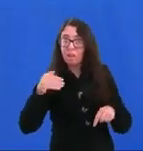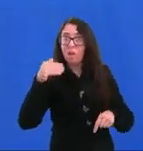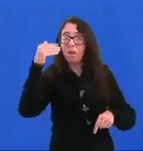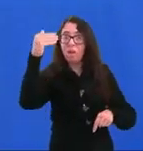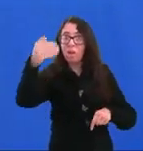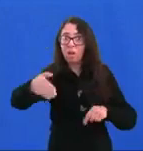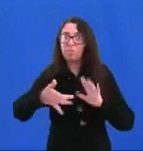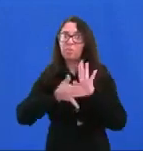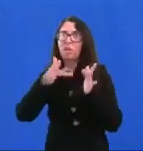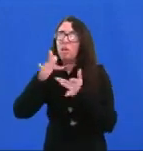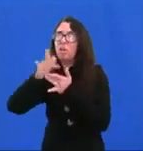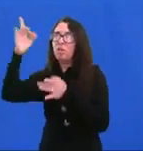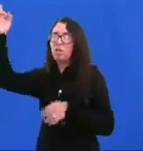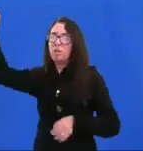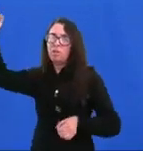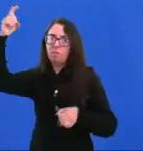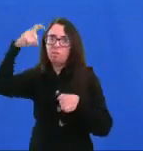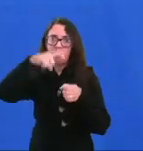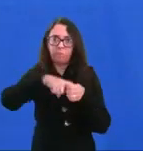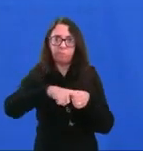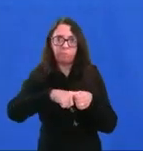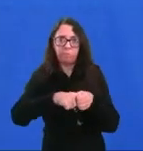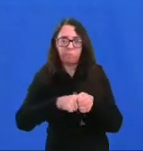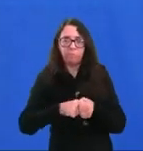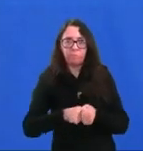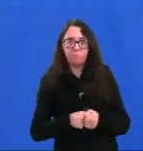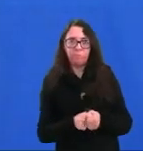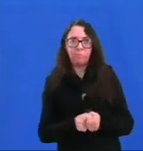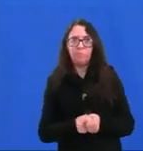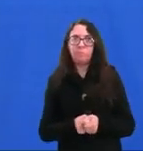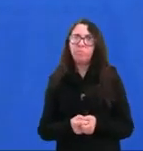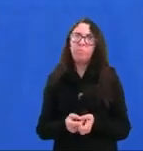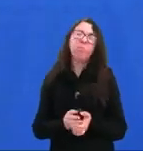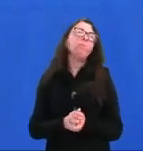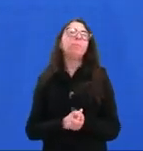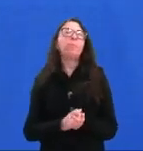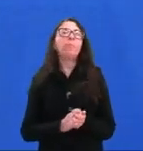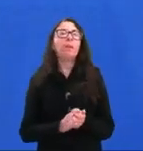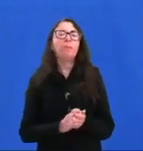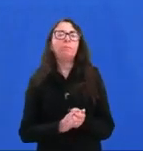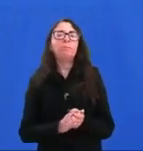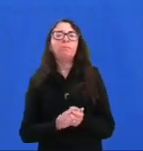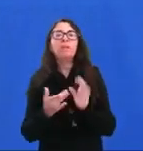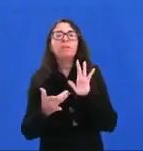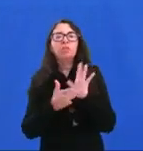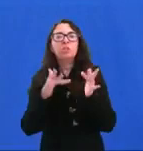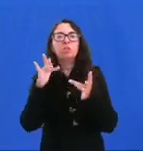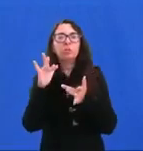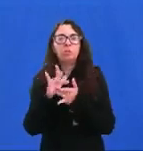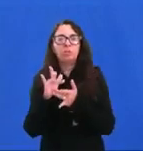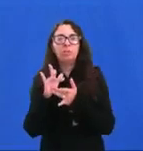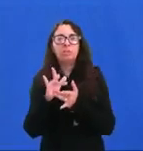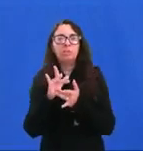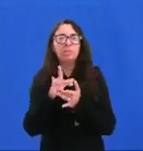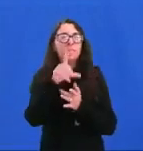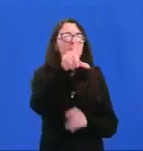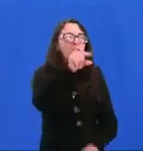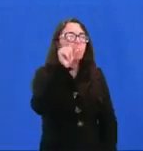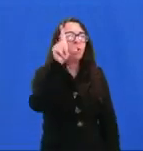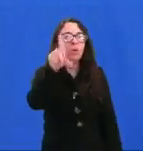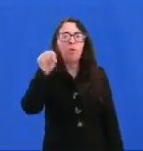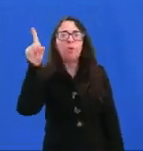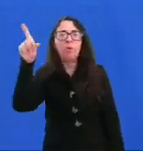para profetas, outros para evangelistas e outros para pastores e mestres. Verso 12,